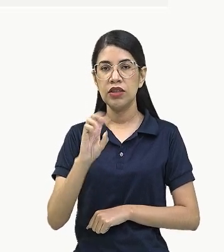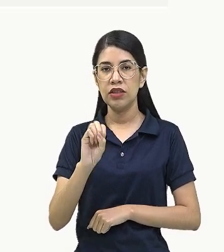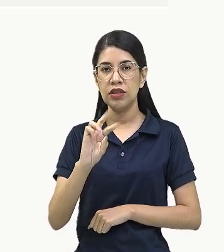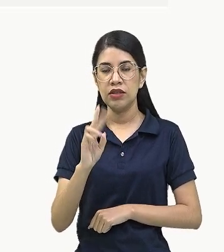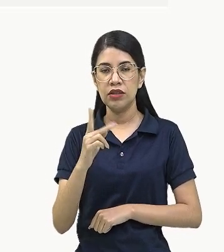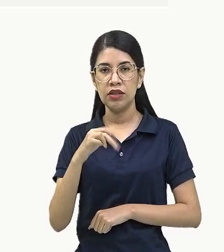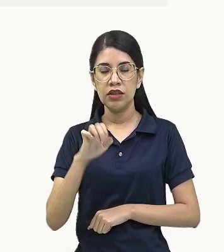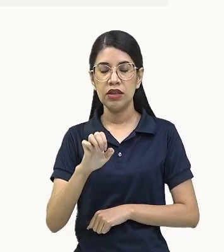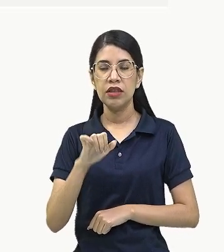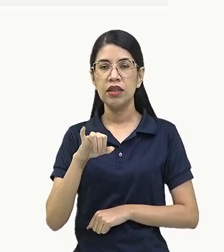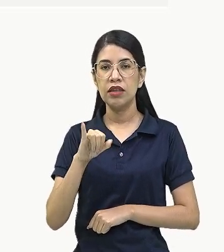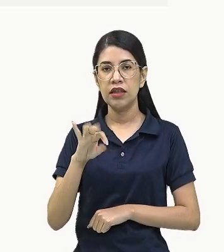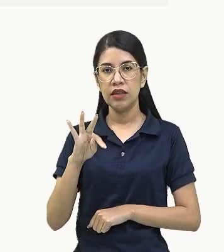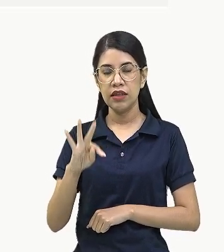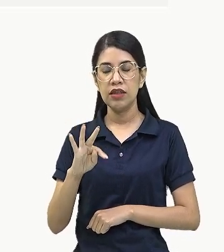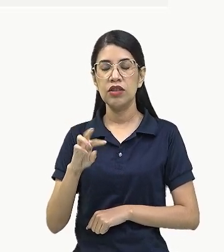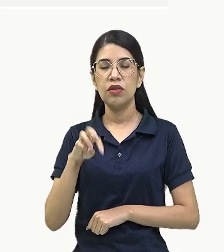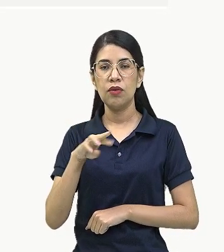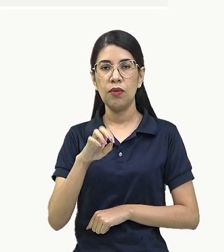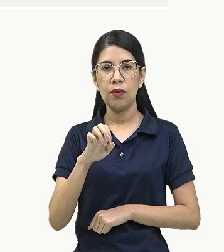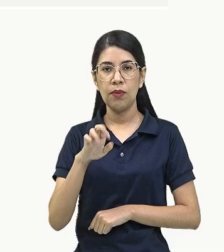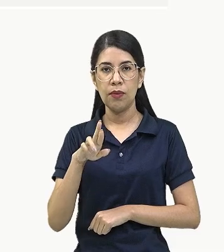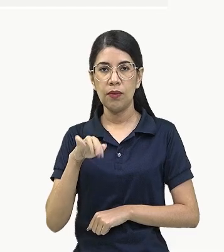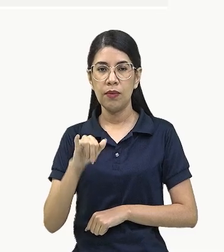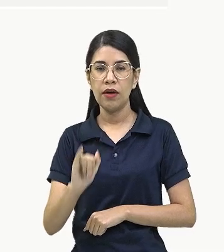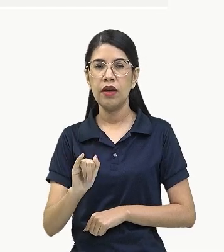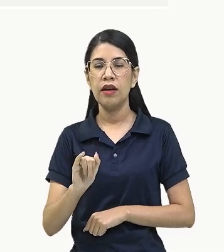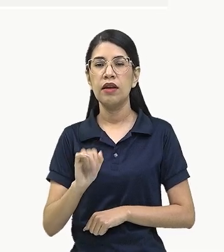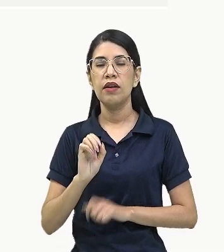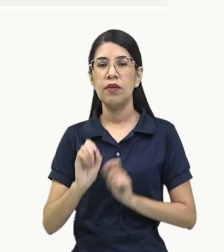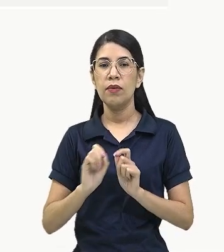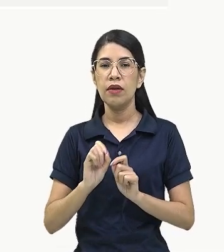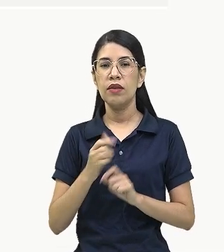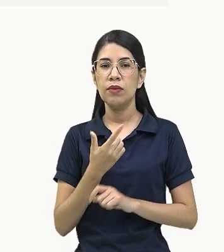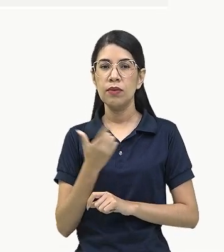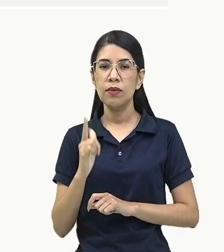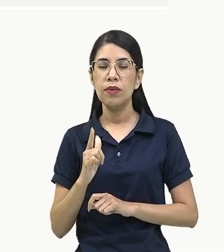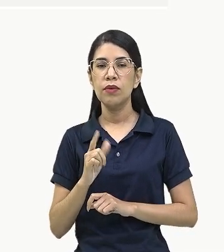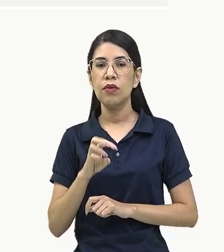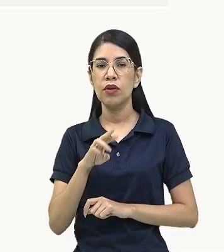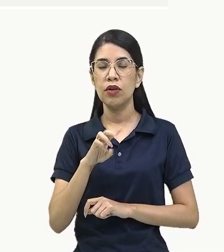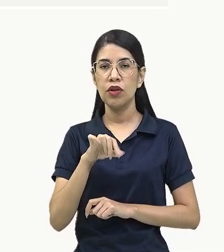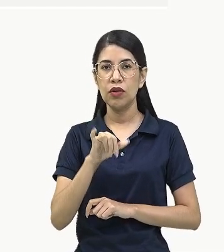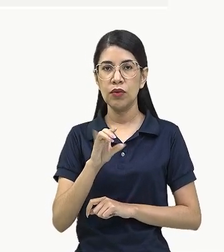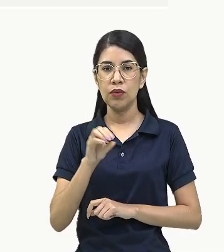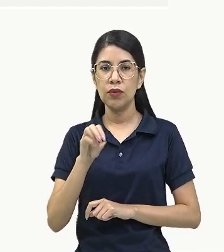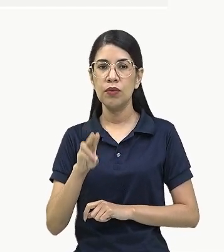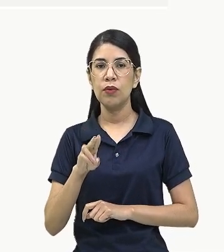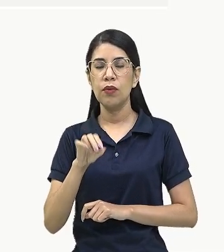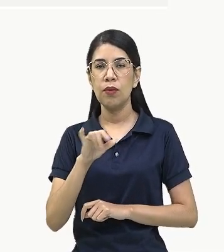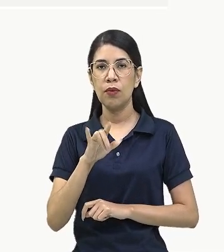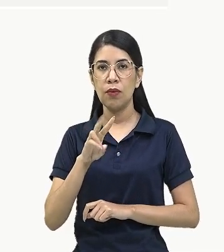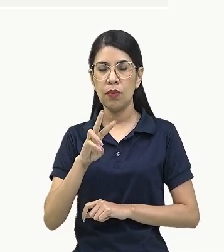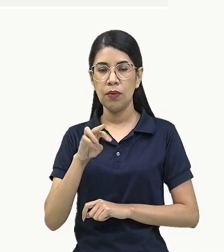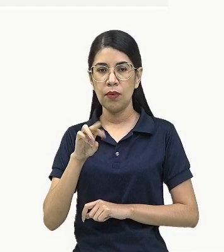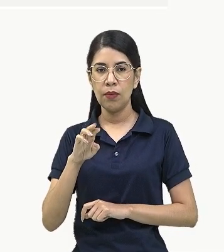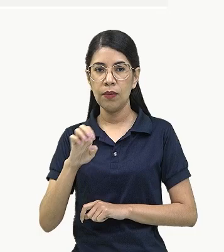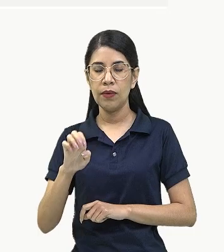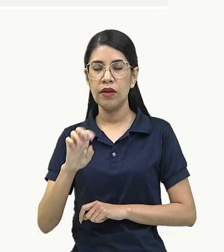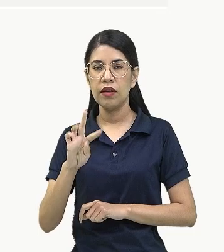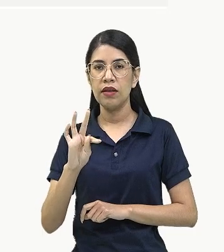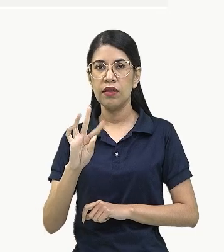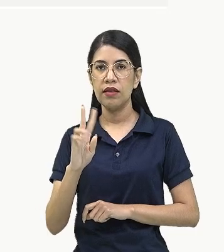vou utilizar para os pronomes you, we and they. E aí, olha só o detalhe agora. O meu